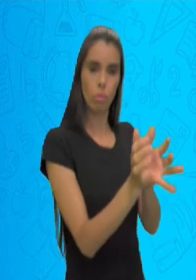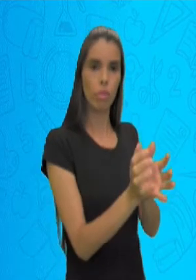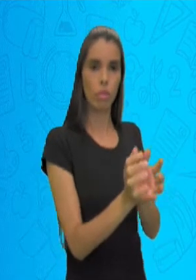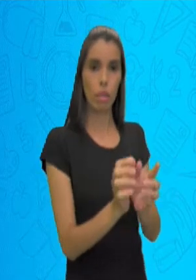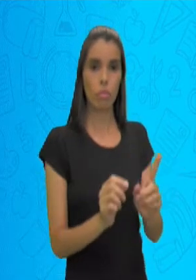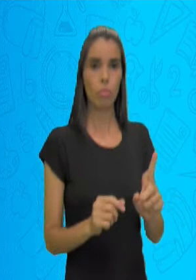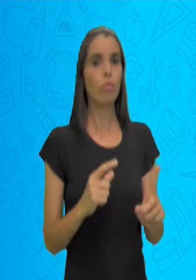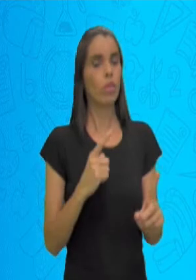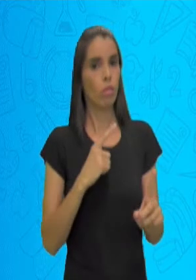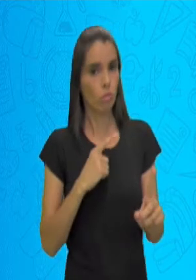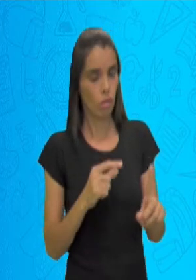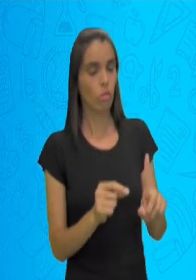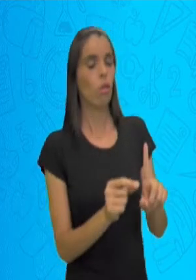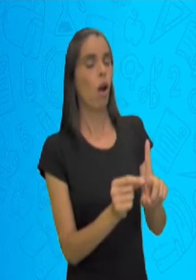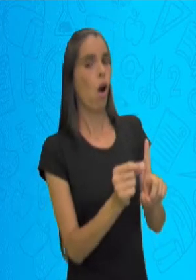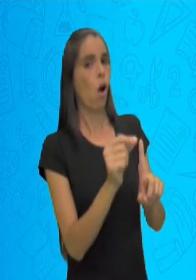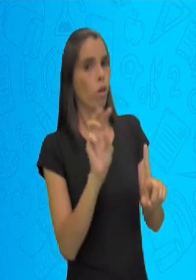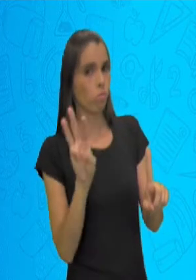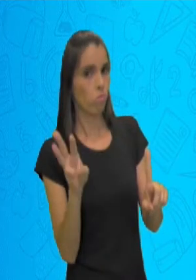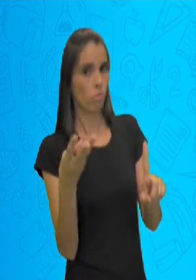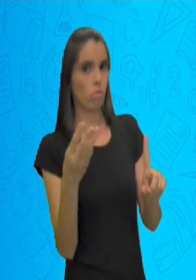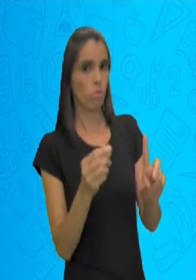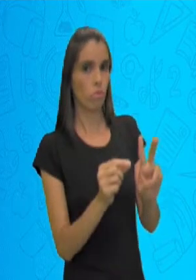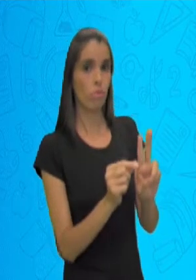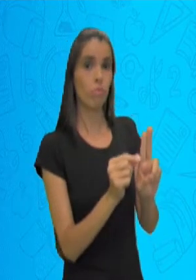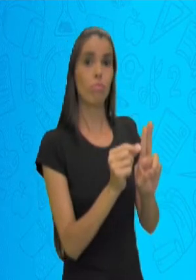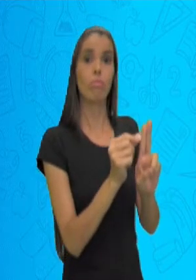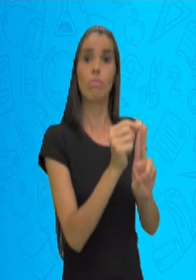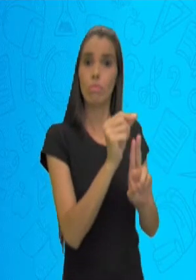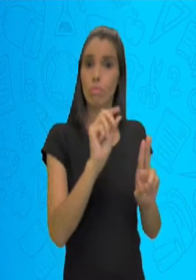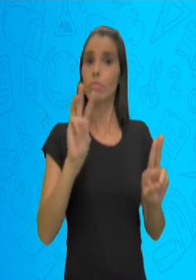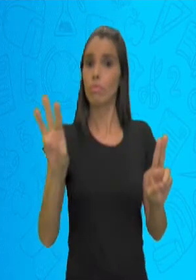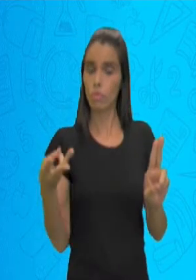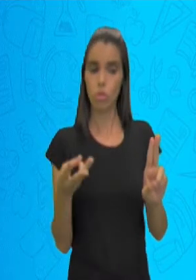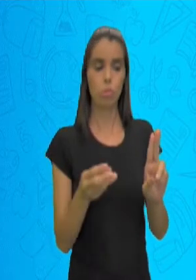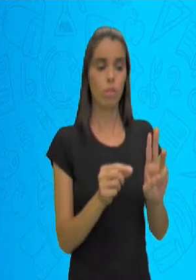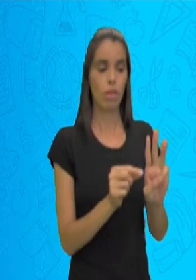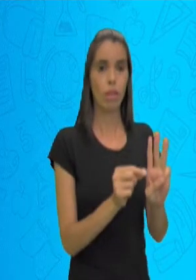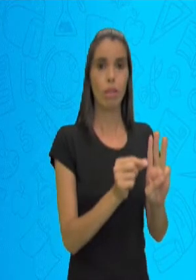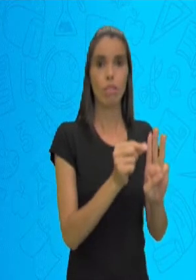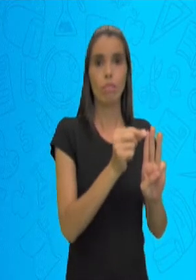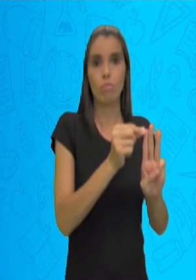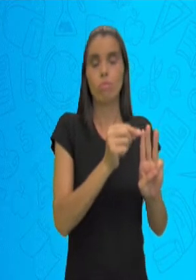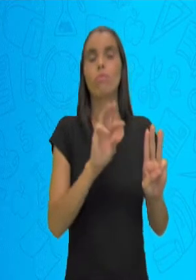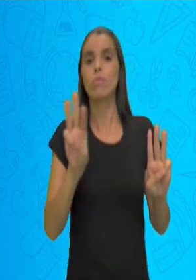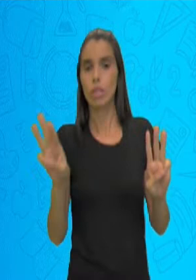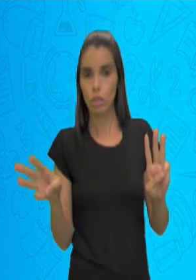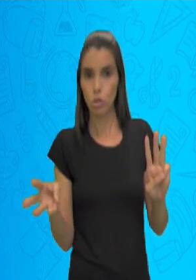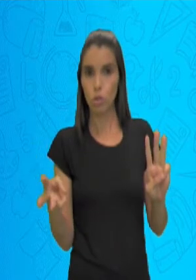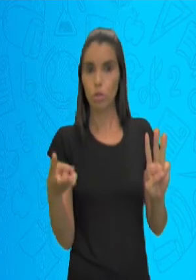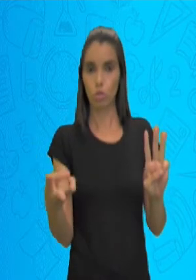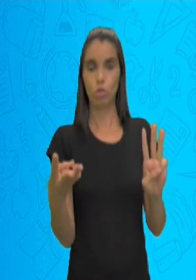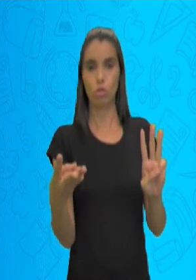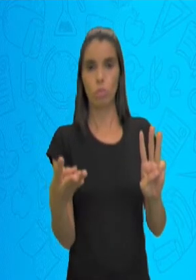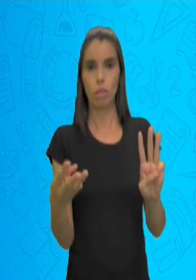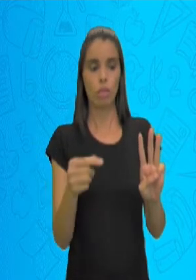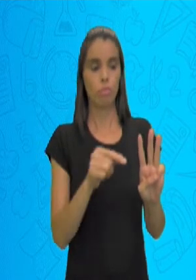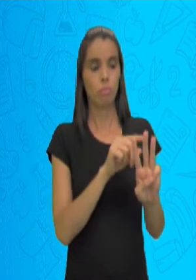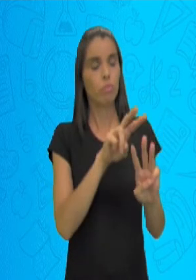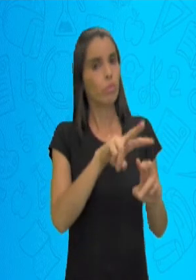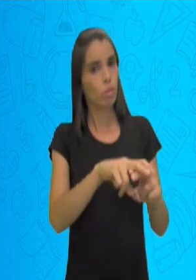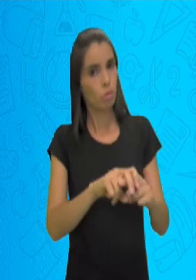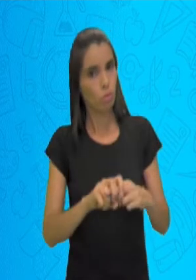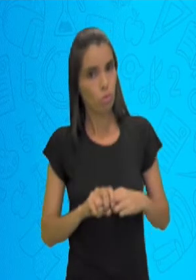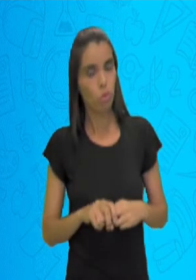a dezena de milhar e a centena de milhar. Então, a classe dos milhares ela é composta pela quarta ordem,